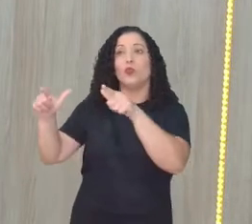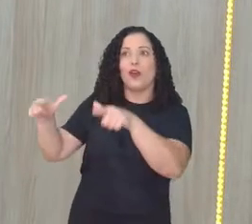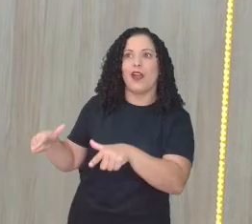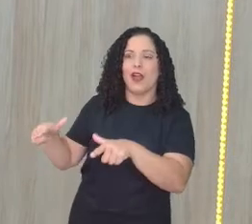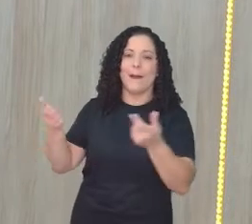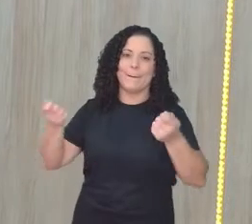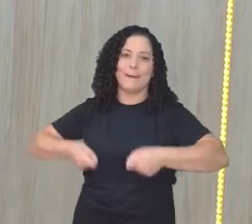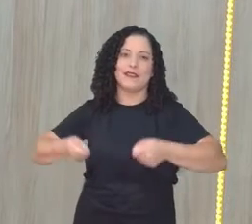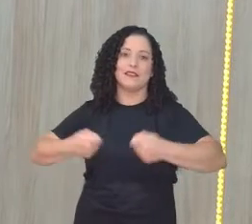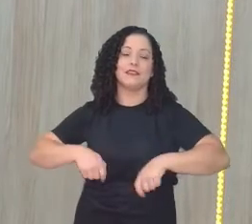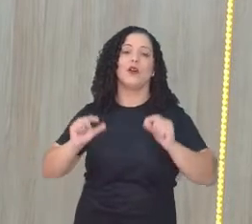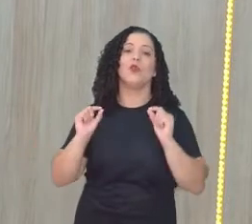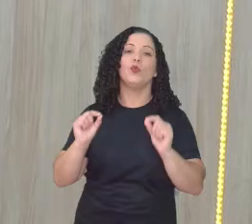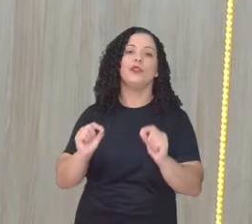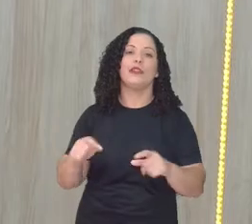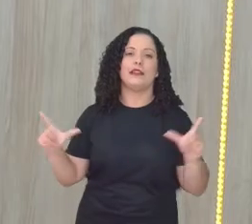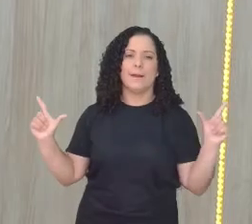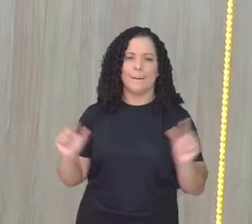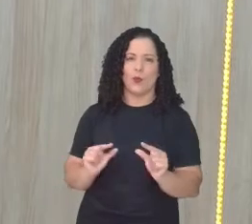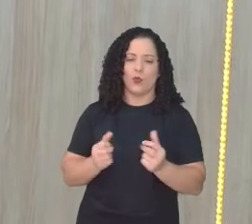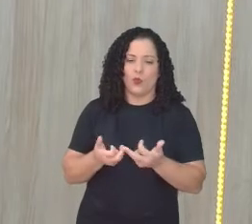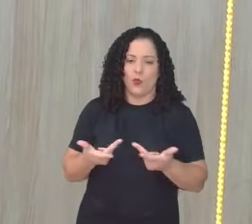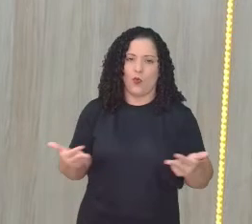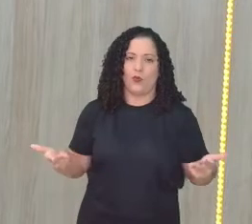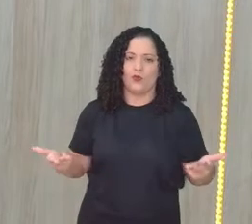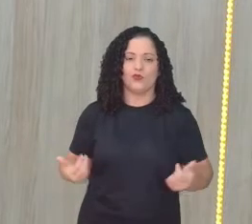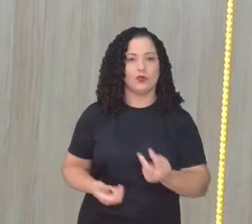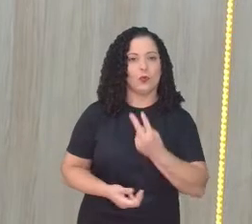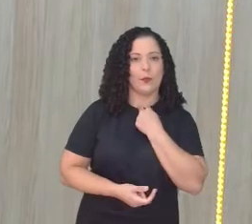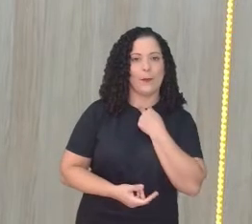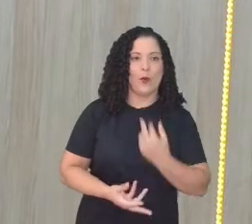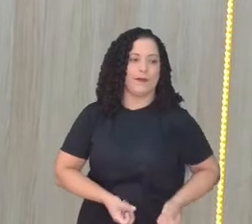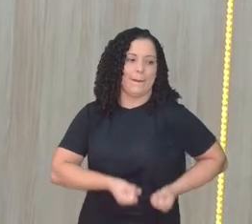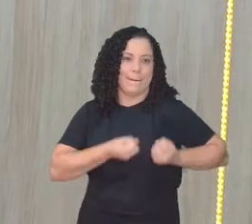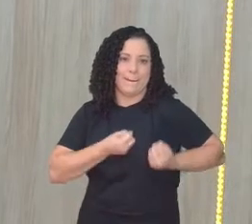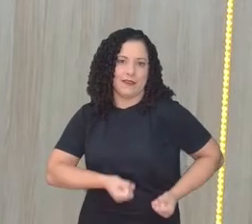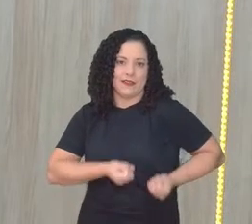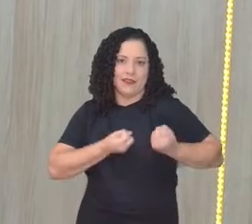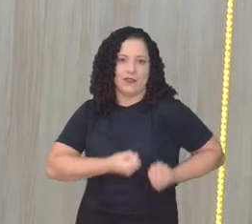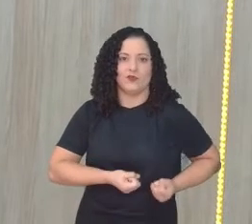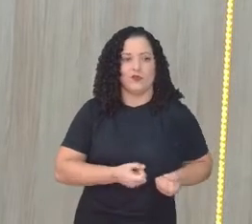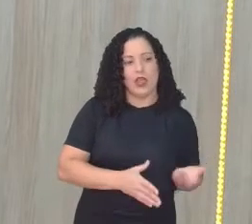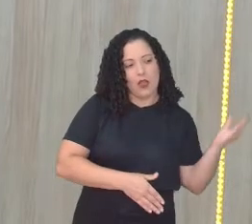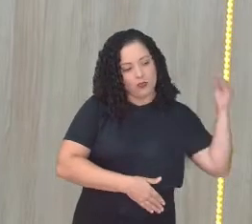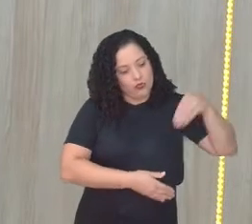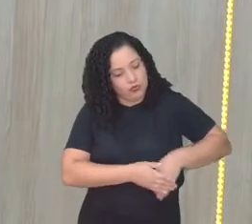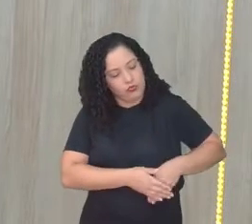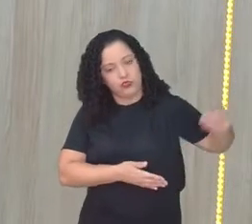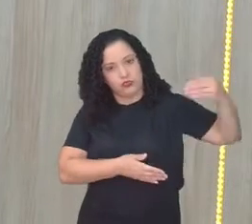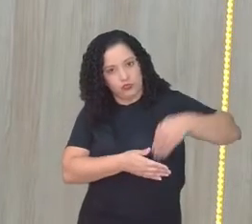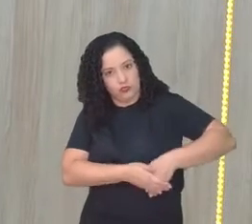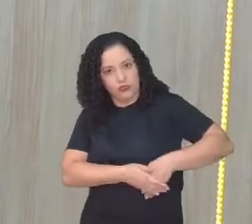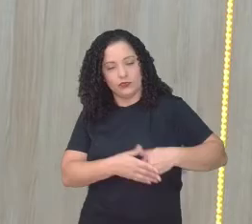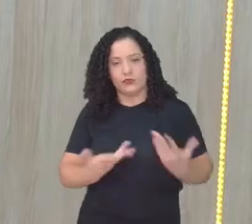e preciso ocupar menos espaço. Então não posso levar os livros que eu gostaria, levo uma cópia digital daquele